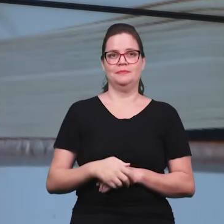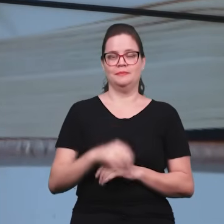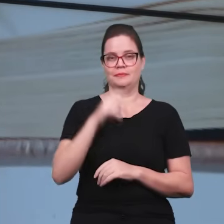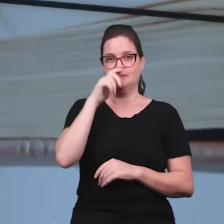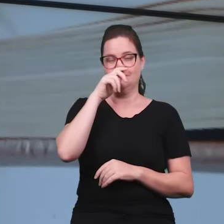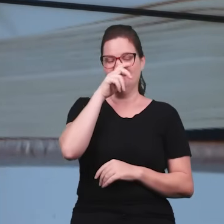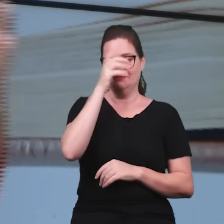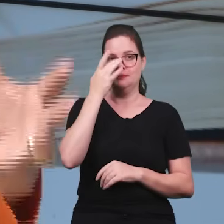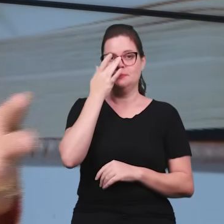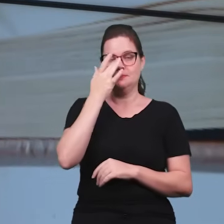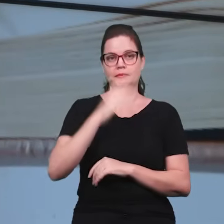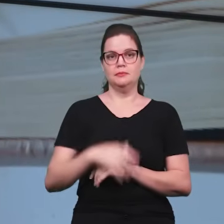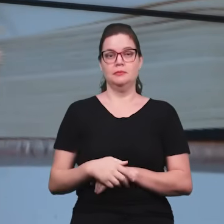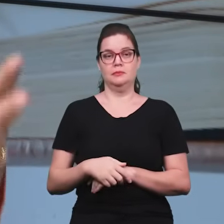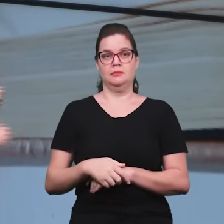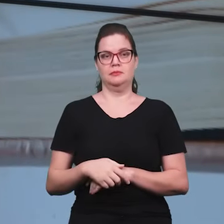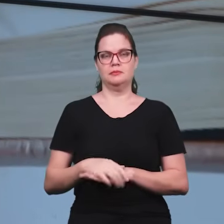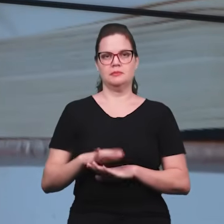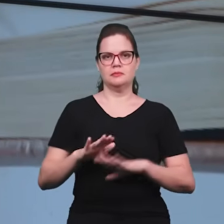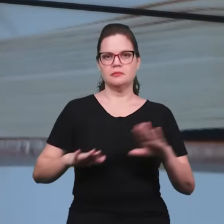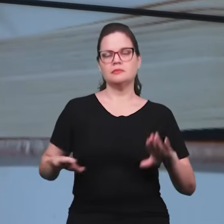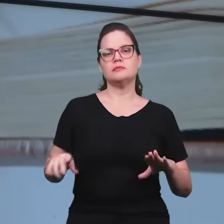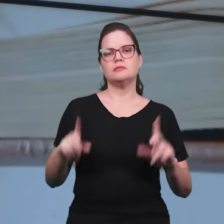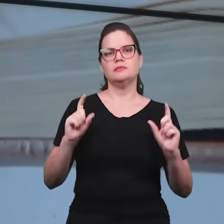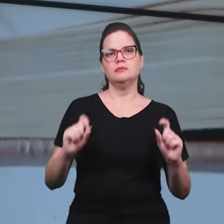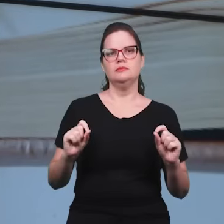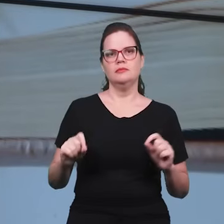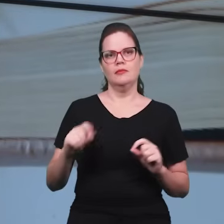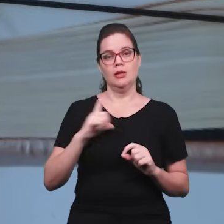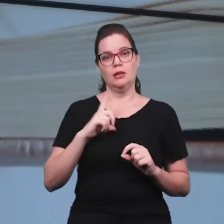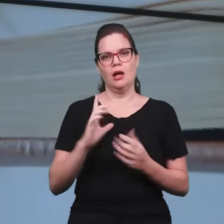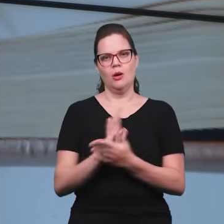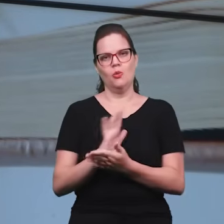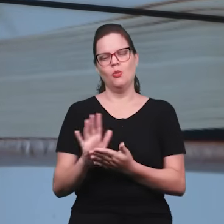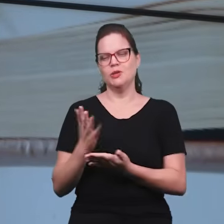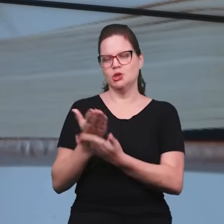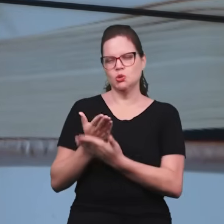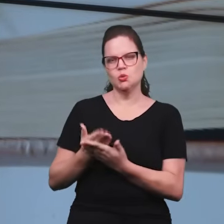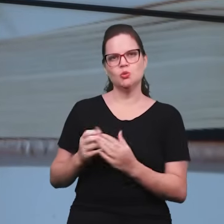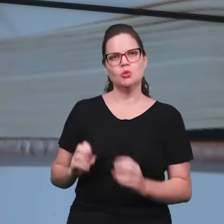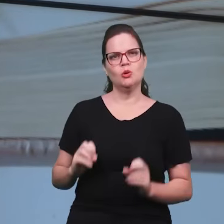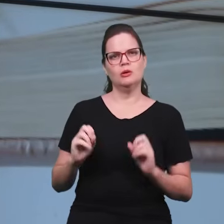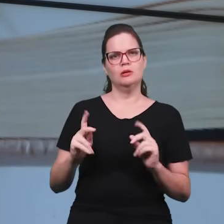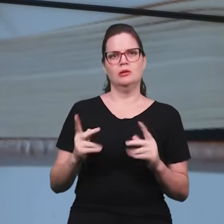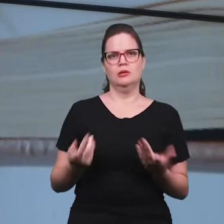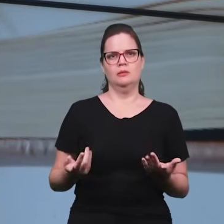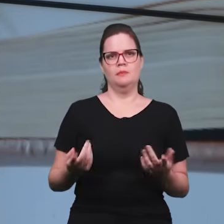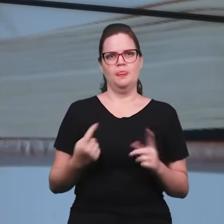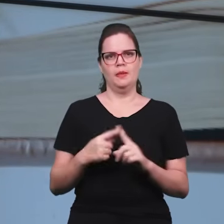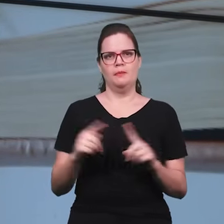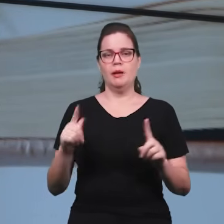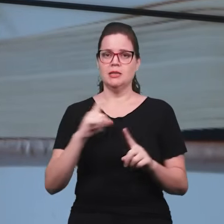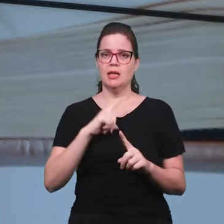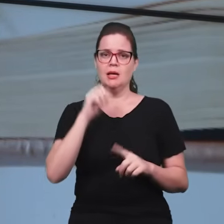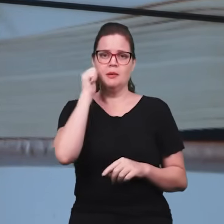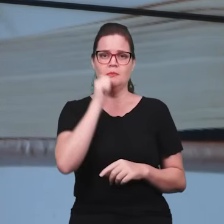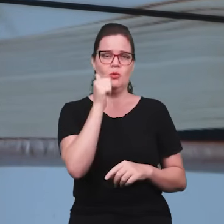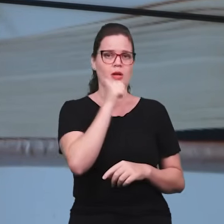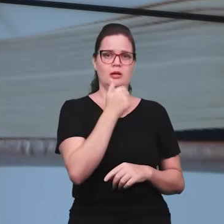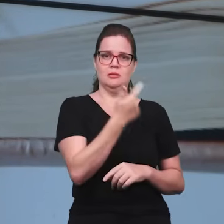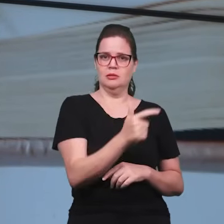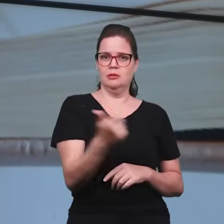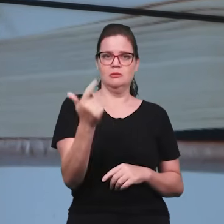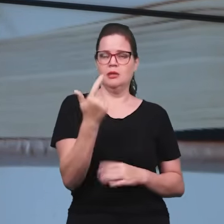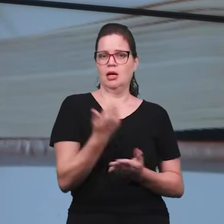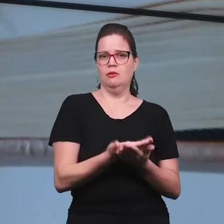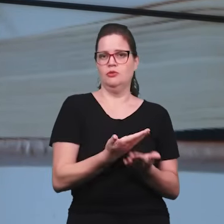talvez proveria de um estudo. E existem mulheres que não passaram por isso. Não foi